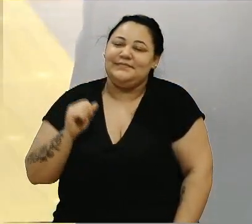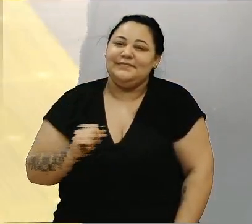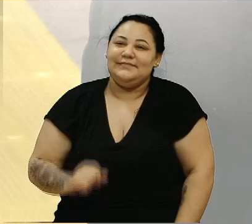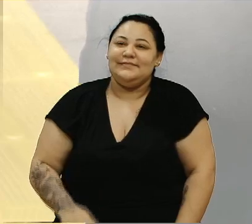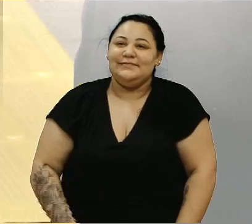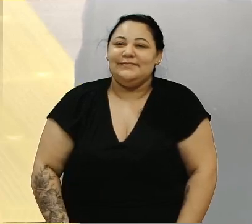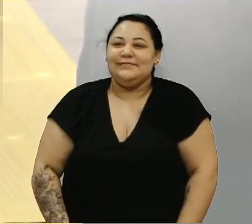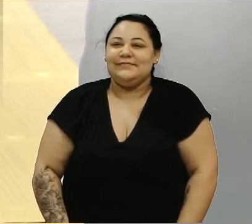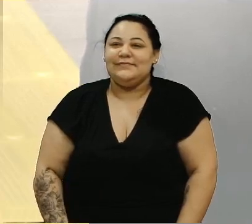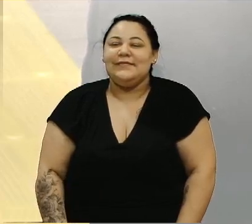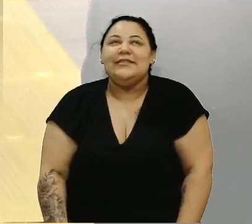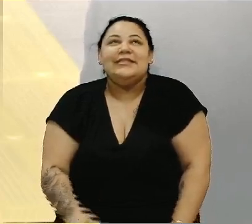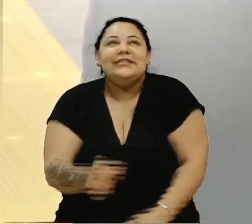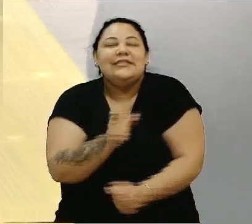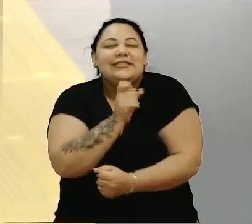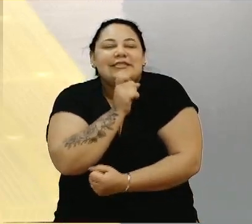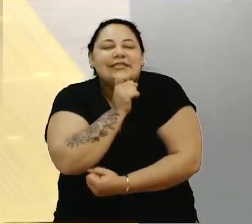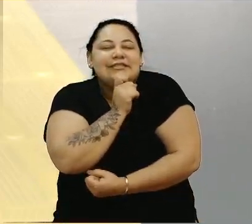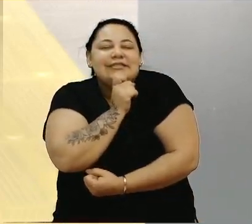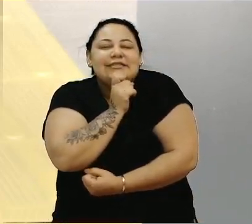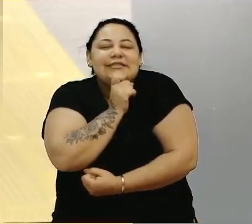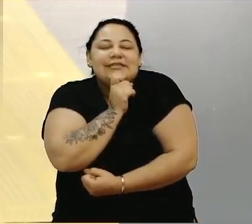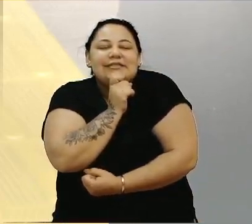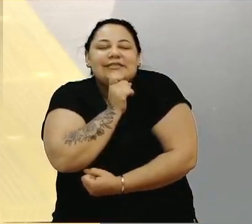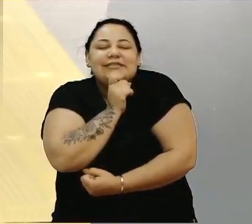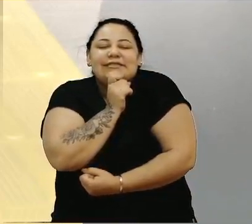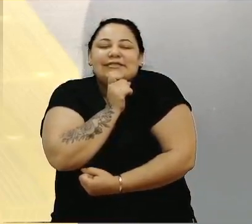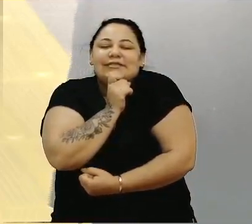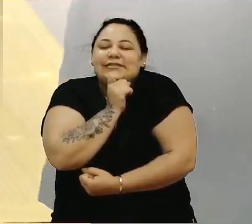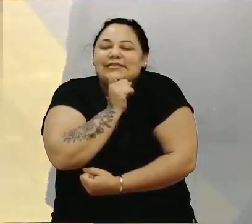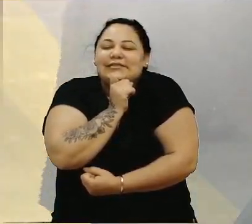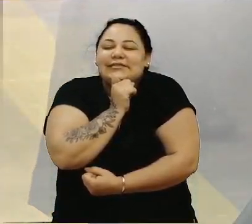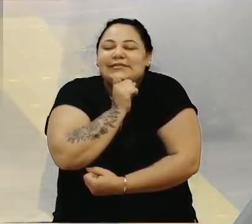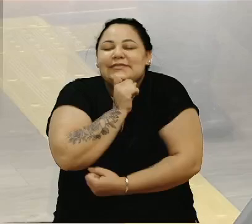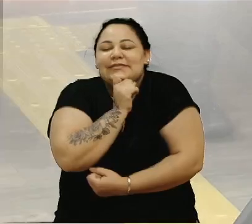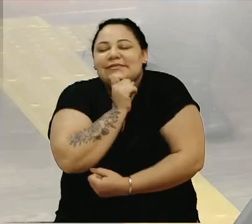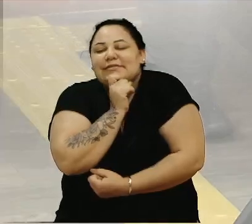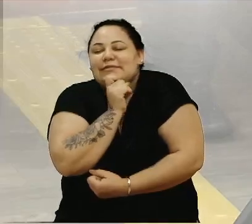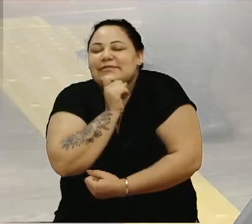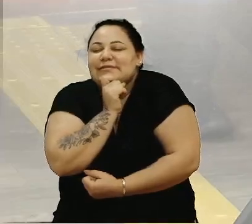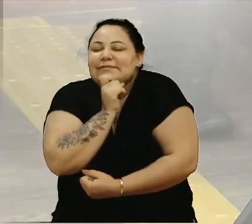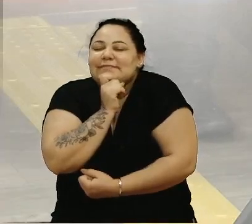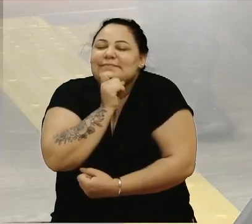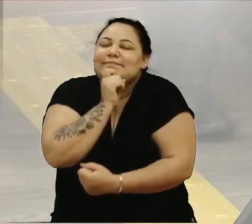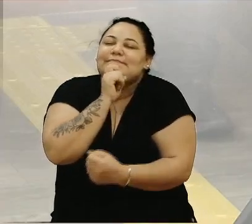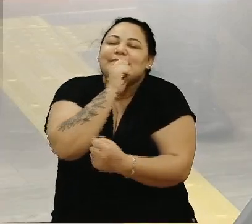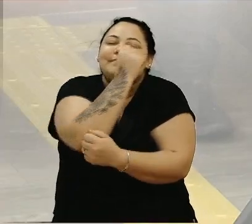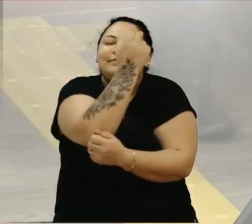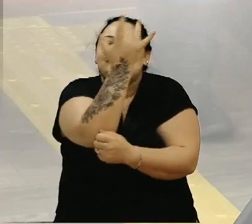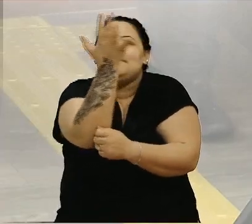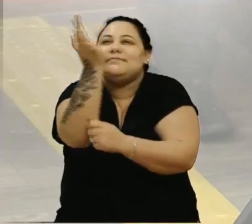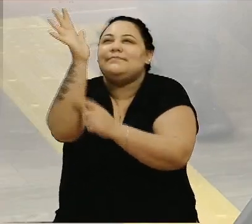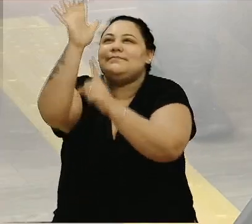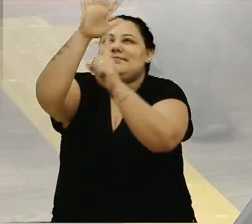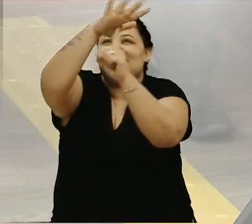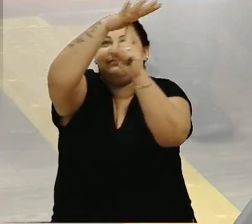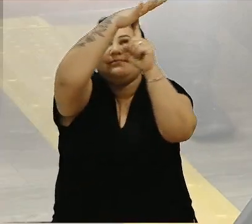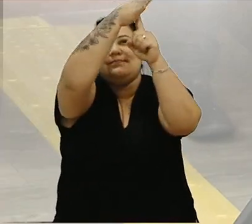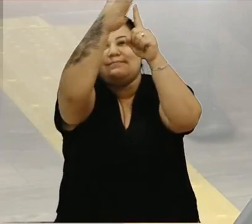No inverno em ti me aconchego, no outono as folhas no chão.